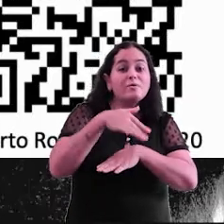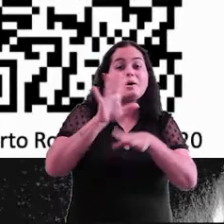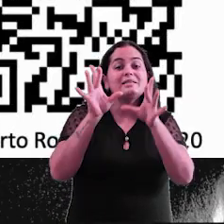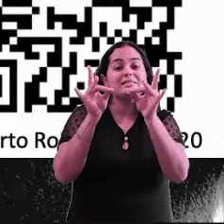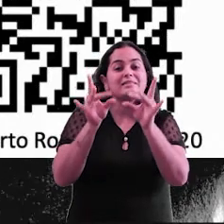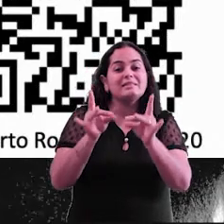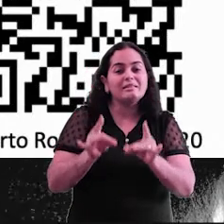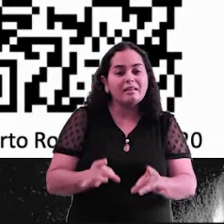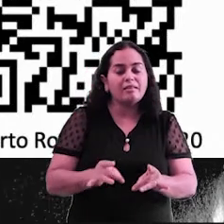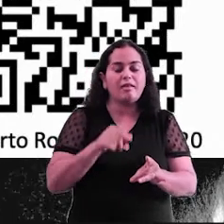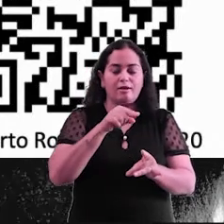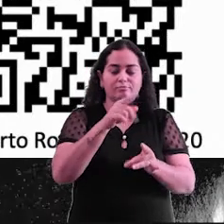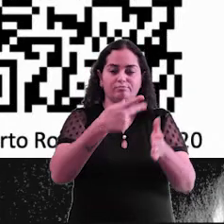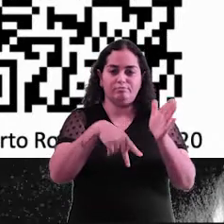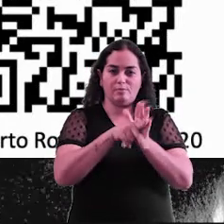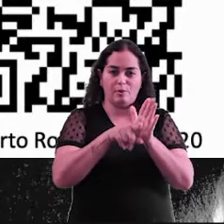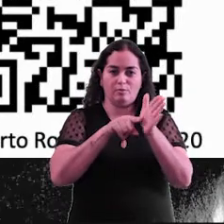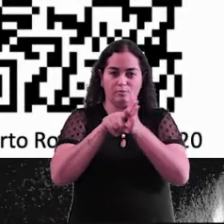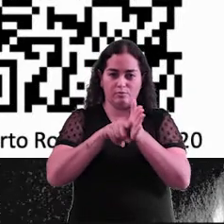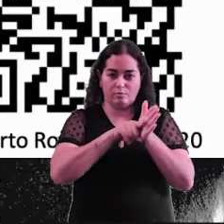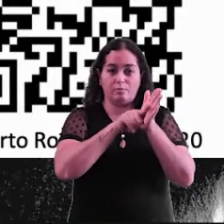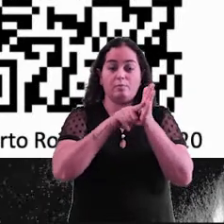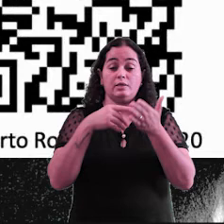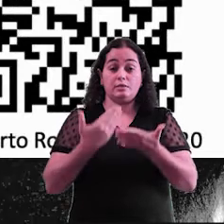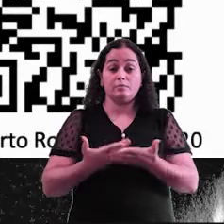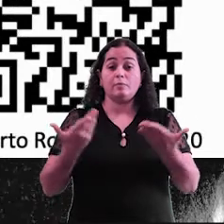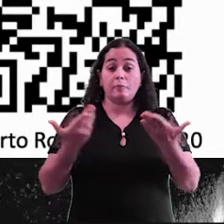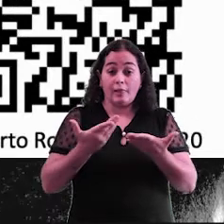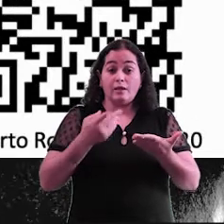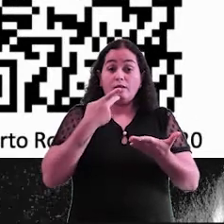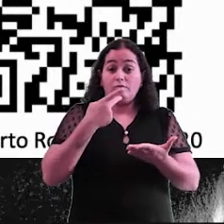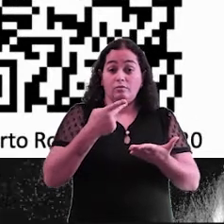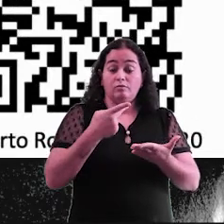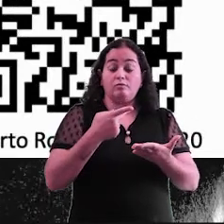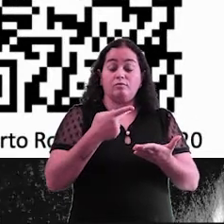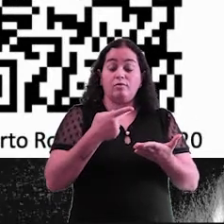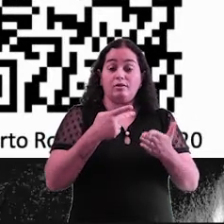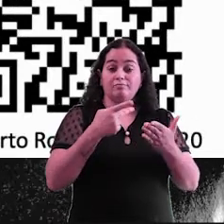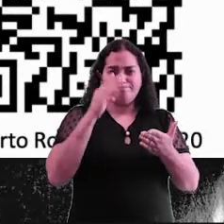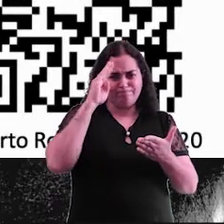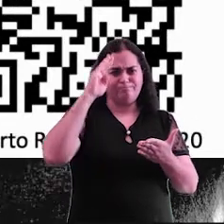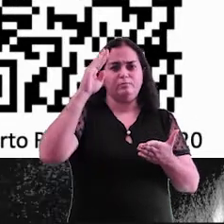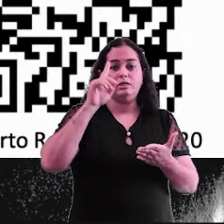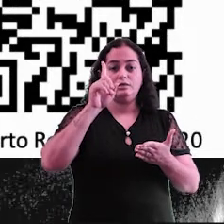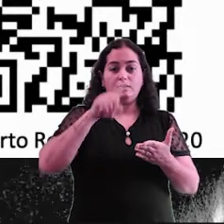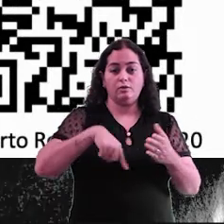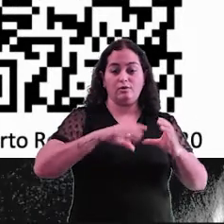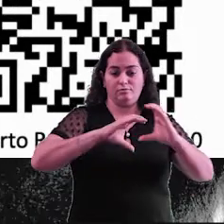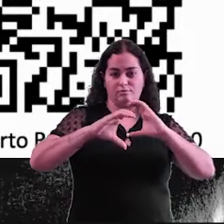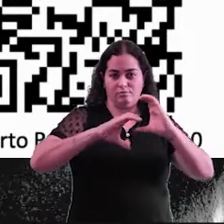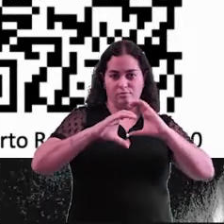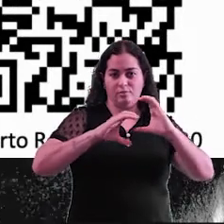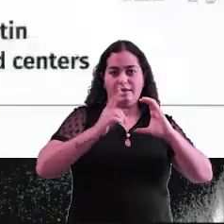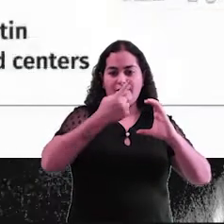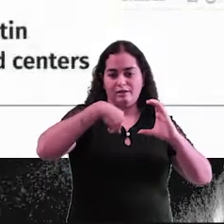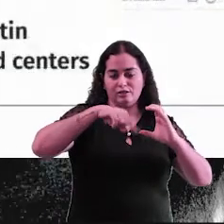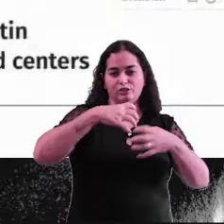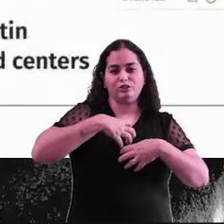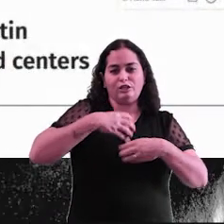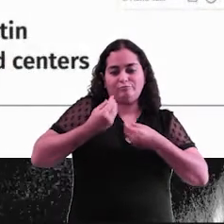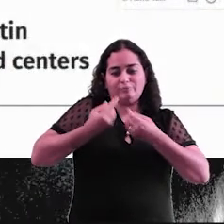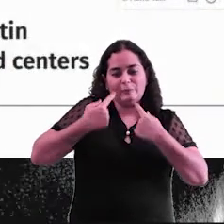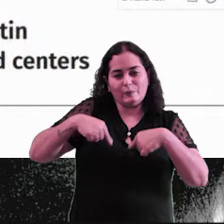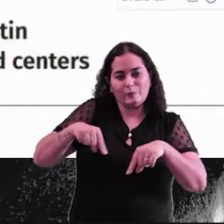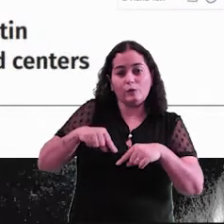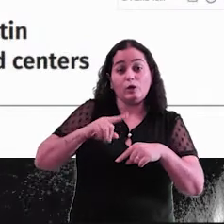acessibilidade atitudinal e comunicacional que andam juntas, né? Na verdade, tudo anda junto, mas nessa fala em específico a gente quer